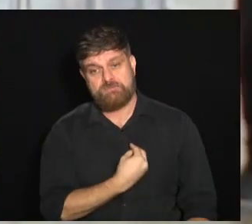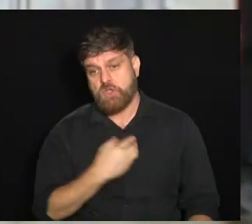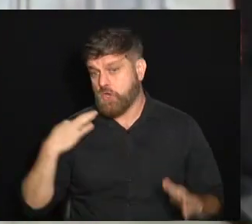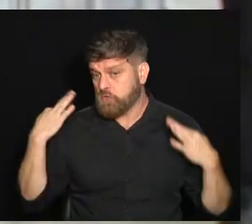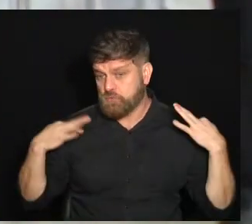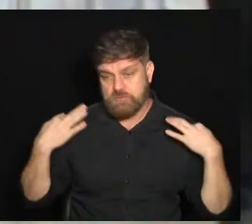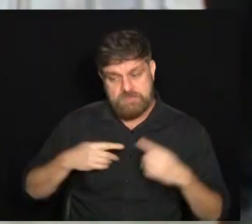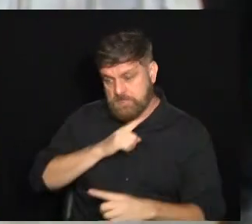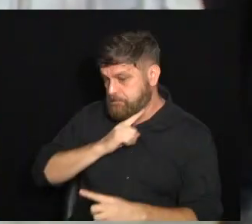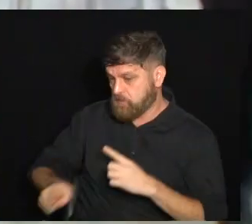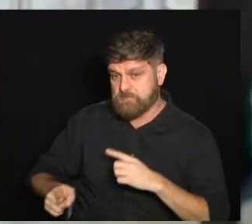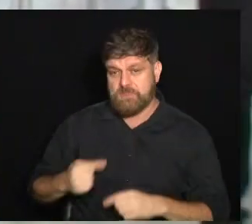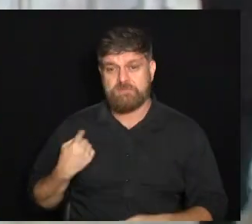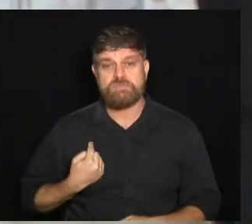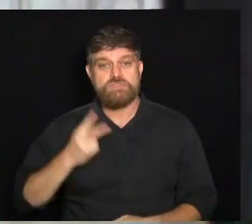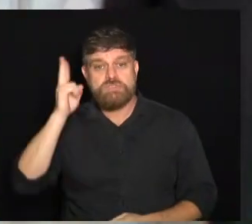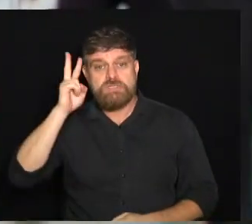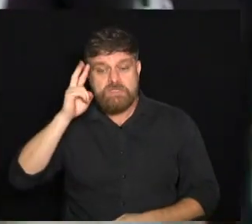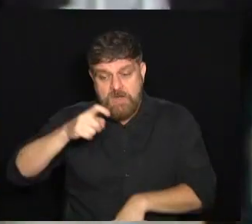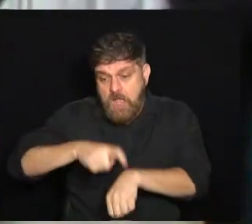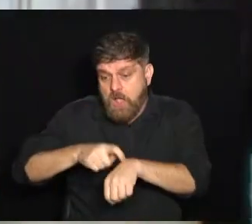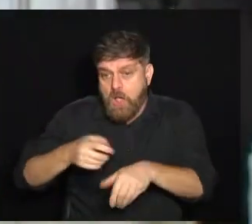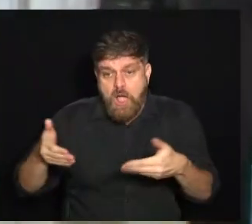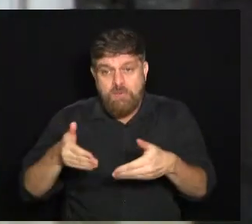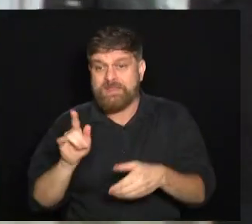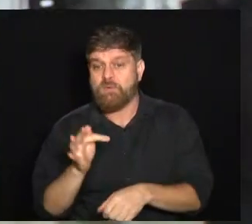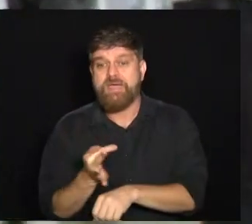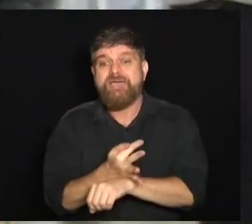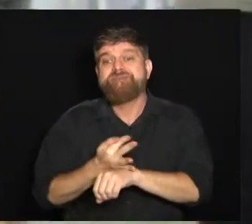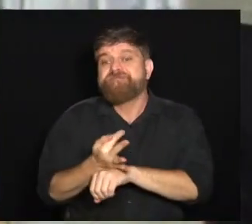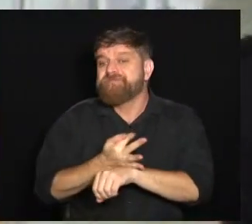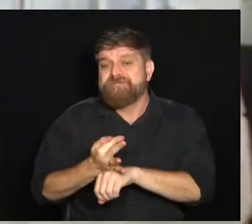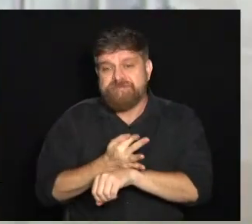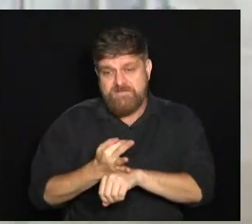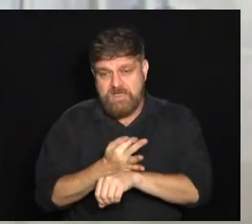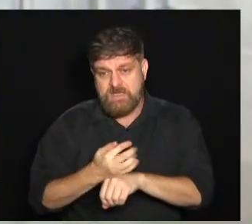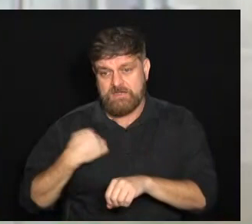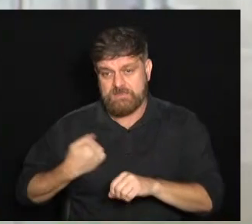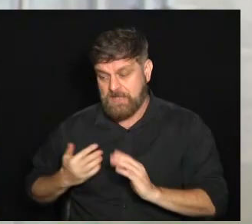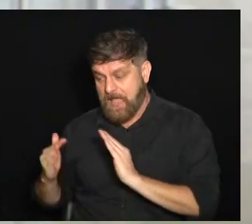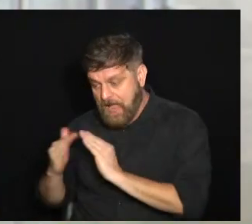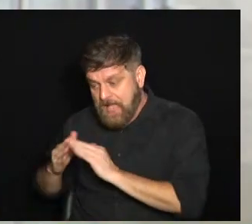turistas. A gente lembra que esse momento não é férias, né? É uma recomendação para se ficar